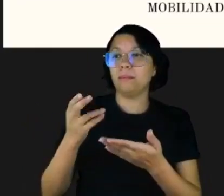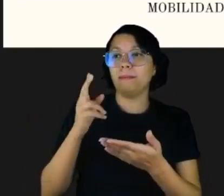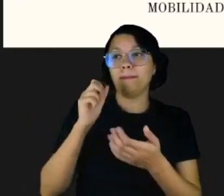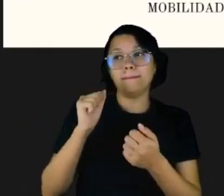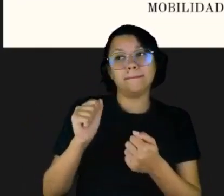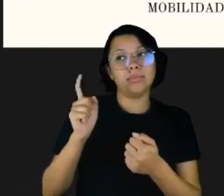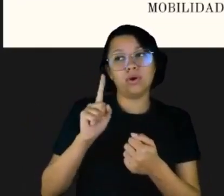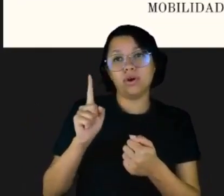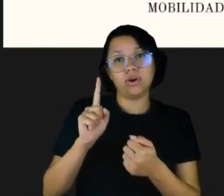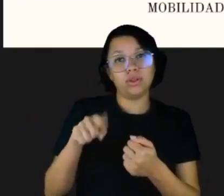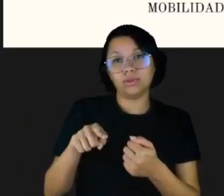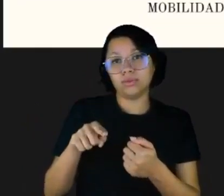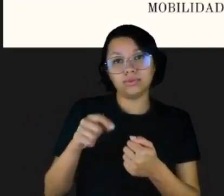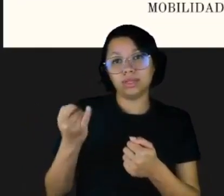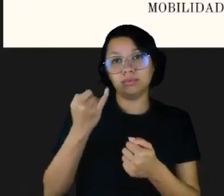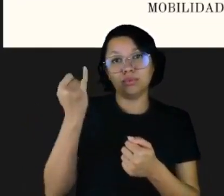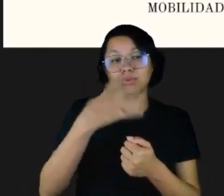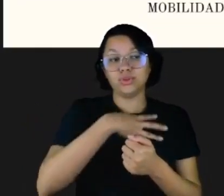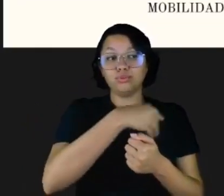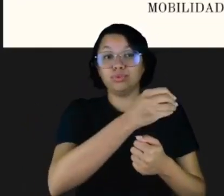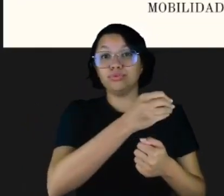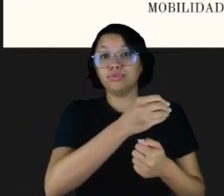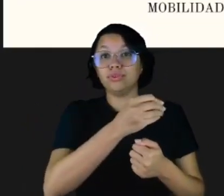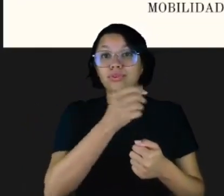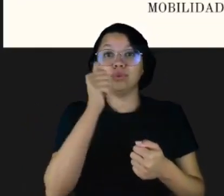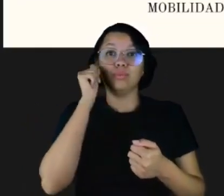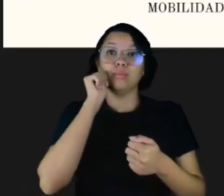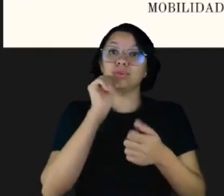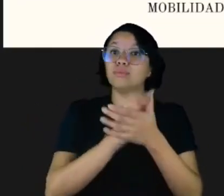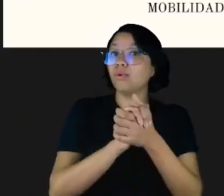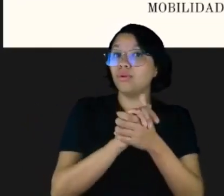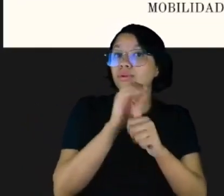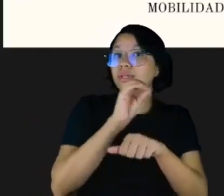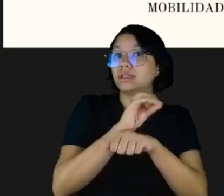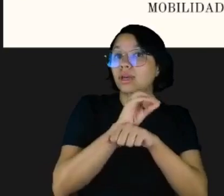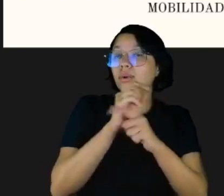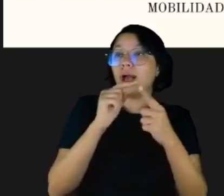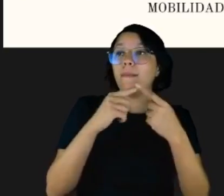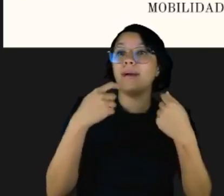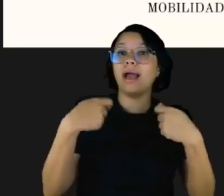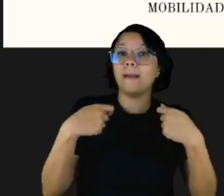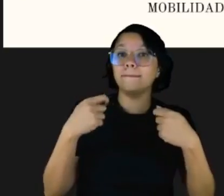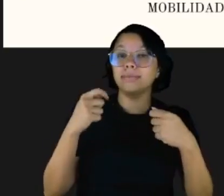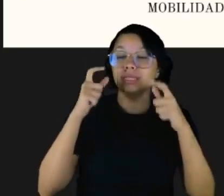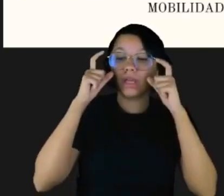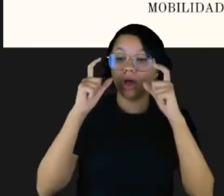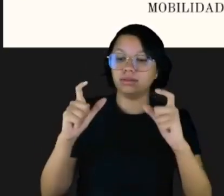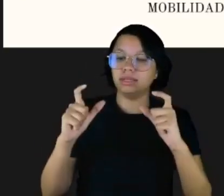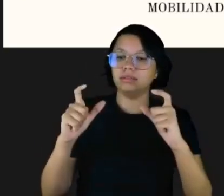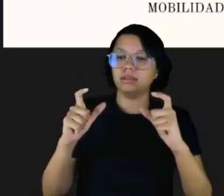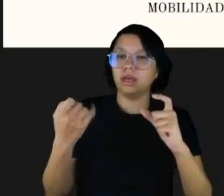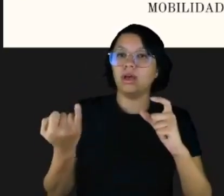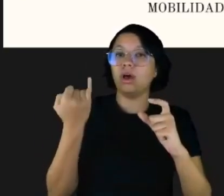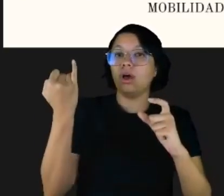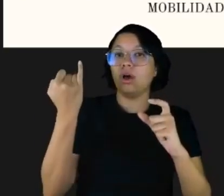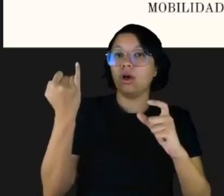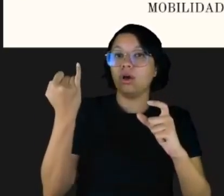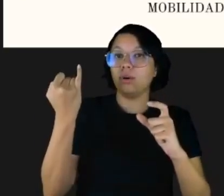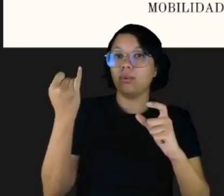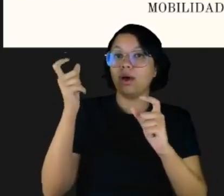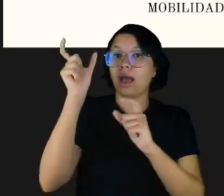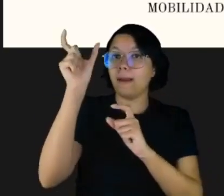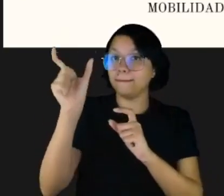para o filho, pode não ser o que importa para a esposa que está cuidando, mas a gente precisa considerar a pessoa